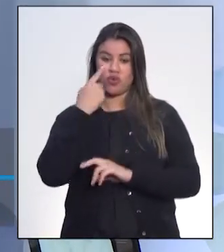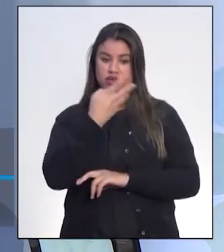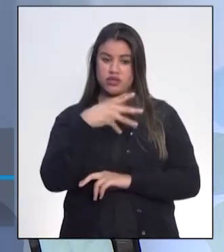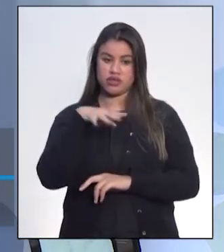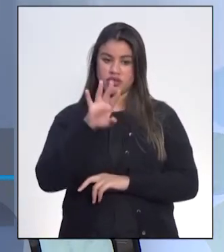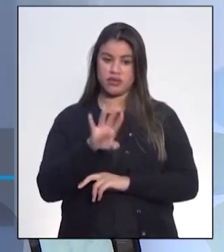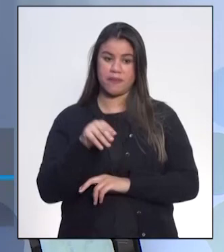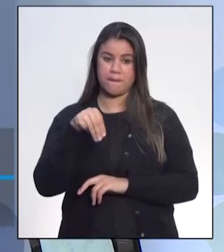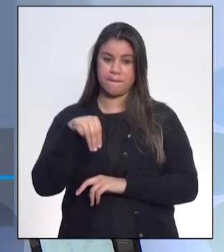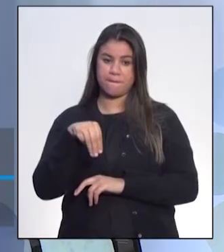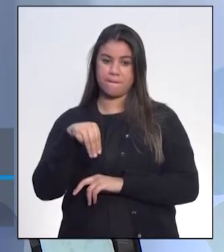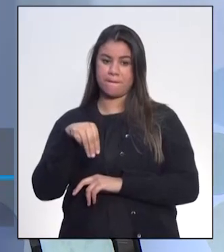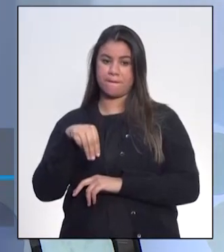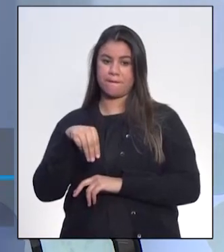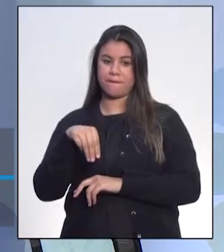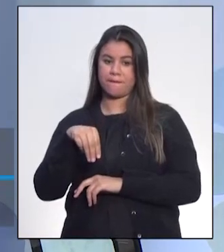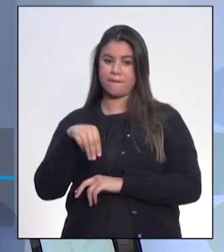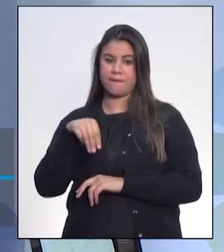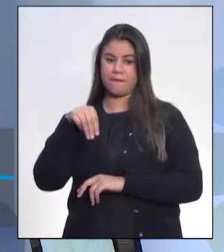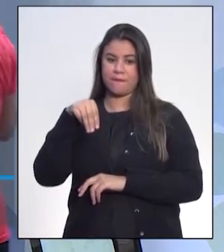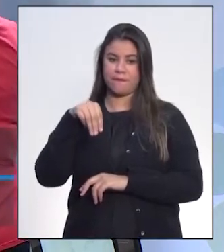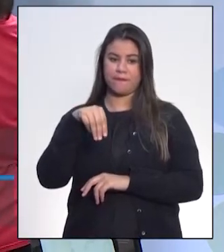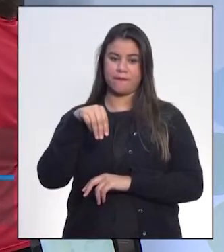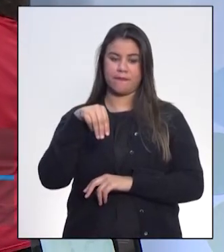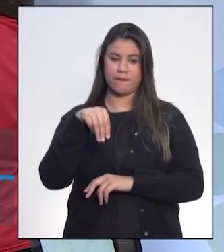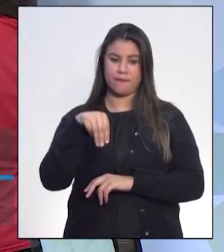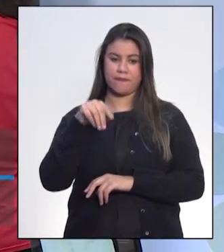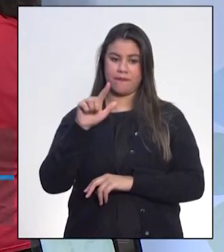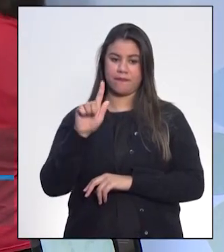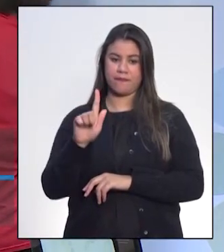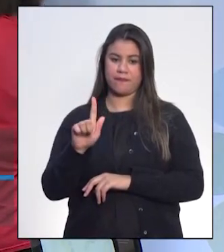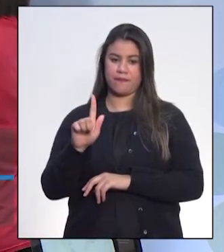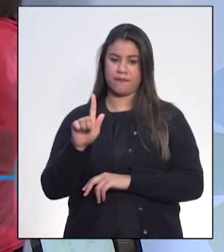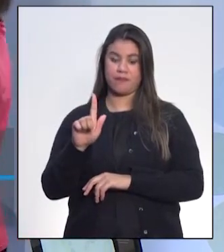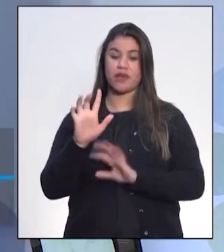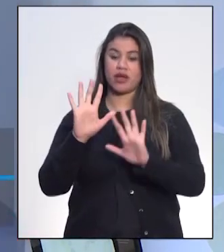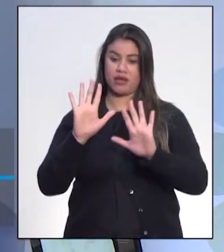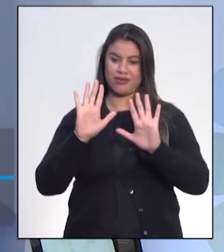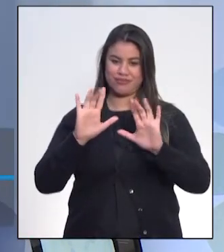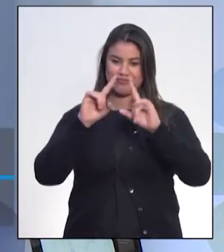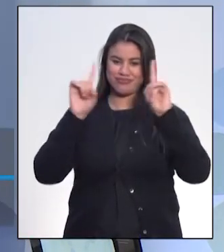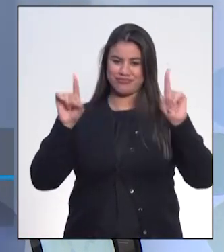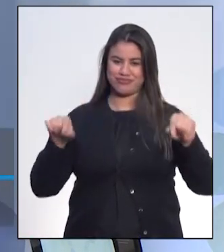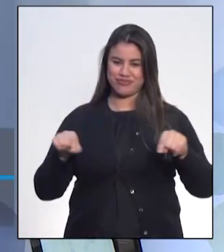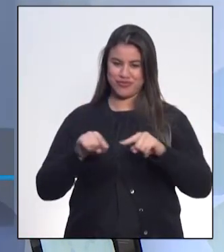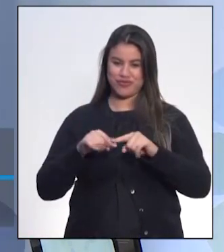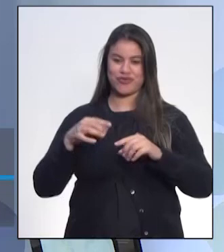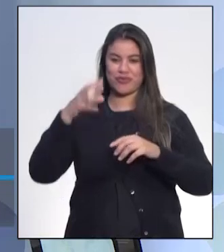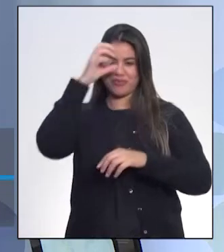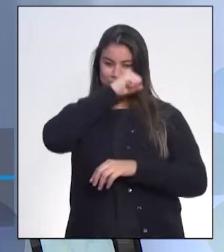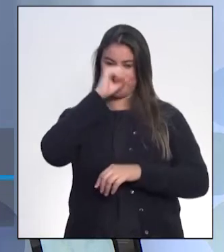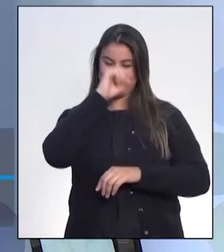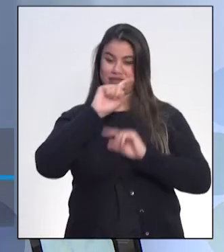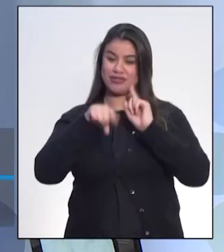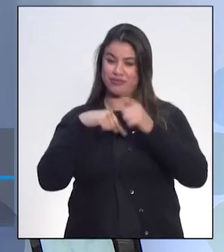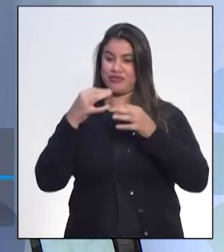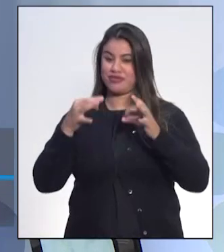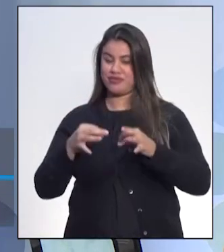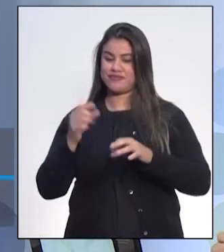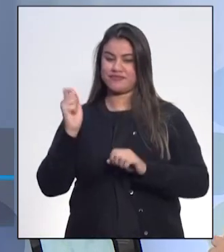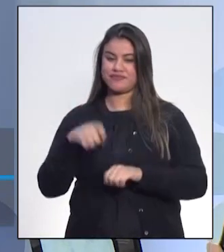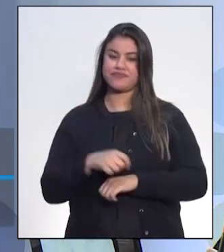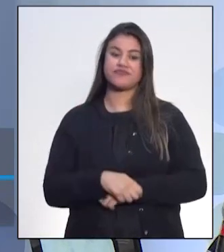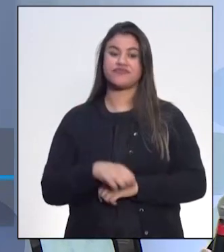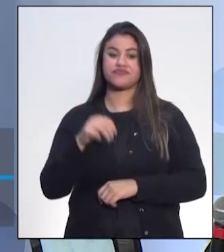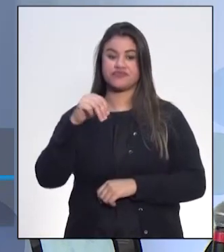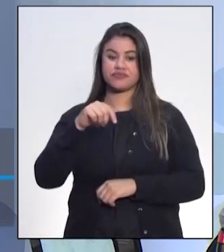o Mg está na... Opa! Eu estou aprendendo, tá, pessoal? Uma hora eu acerto. O Mg, se olhar